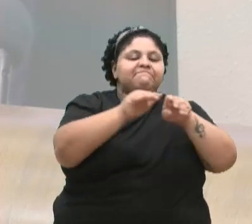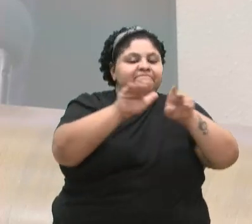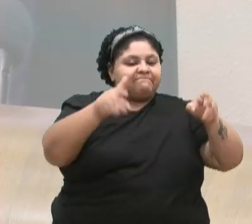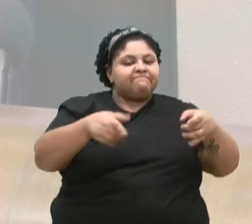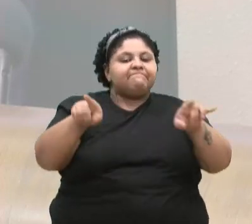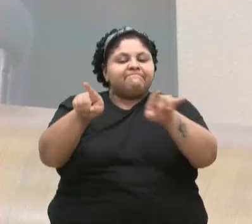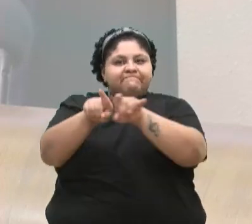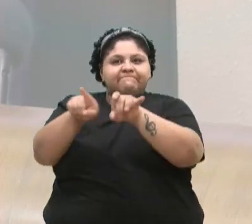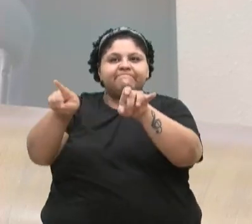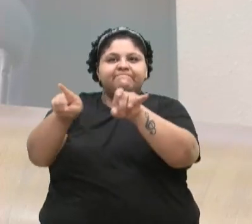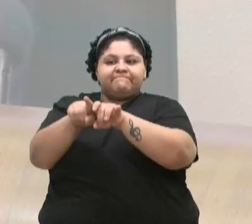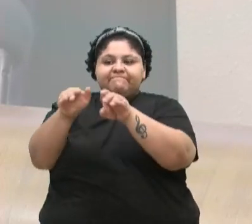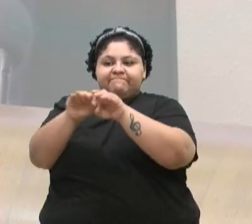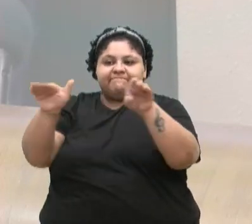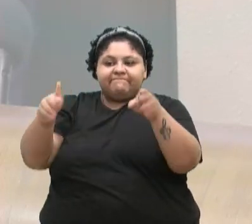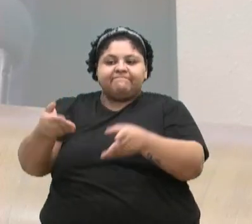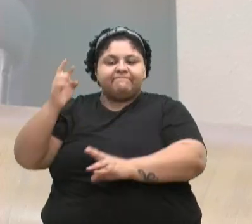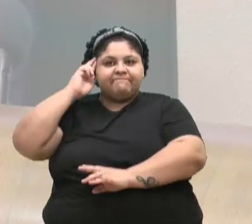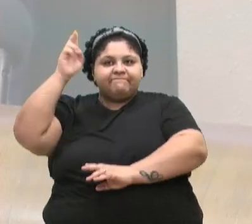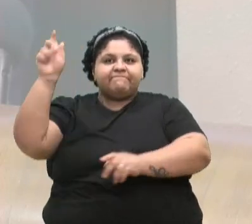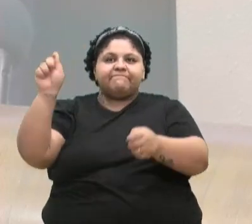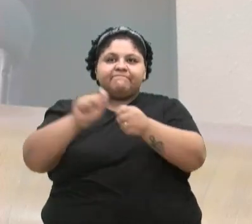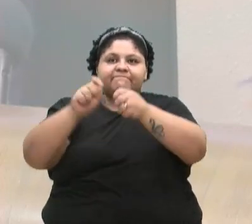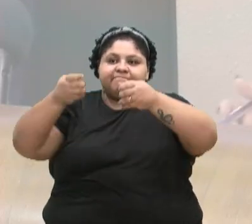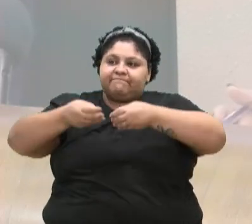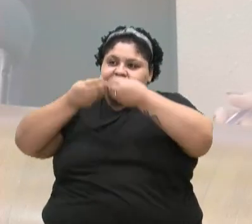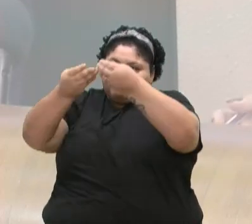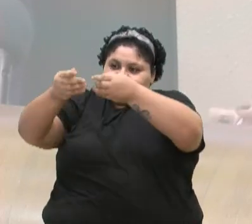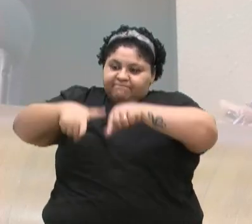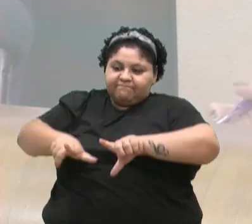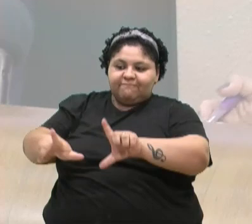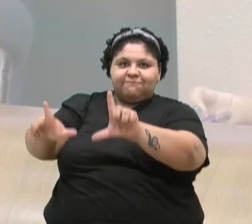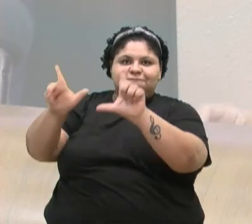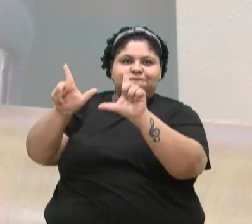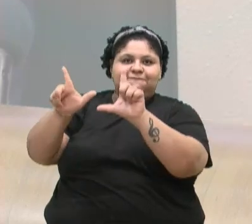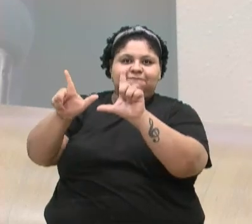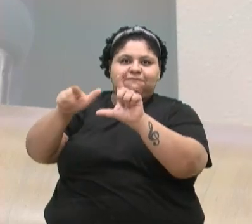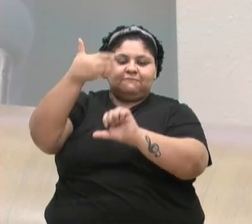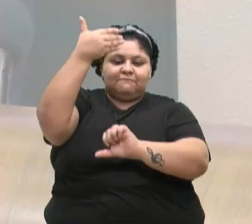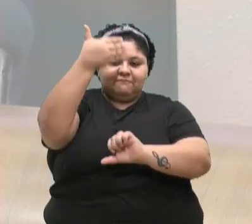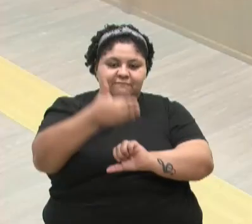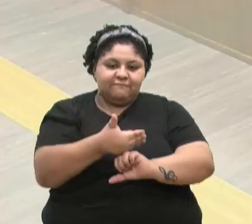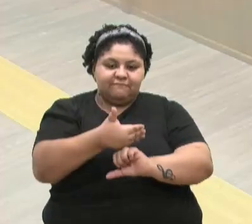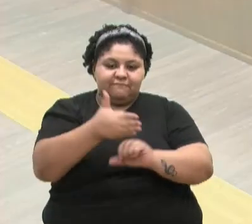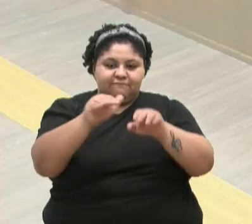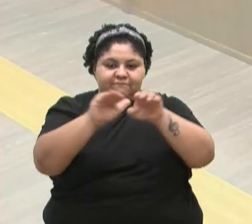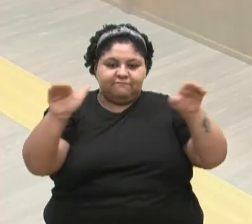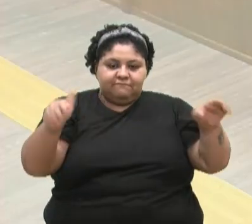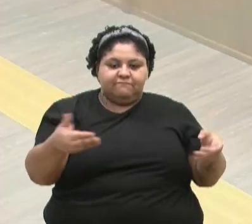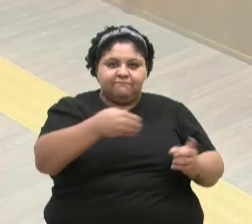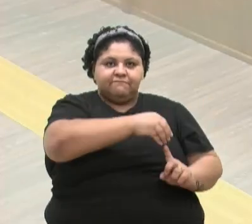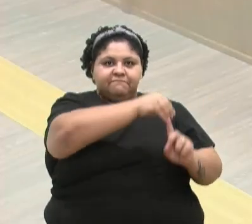os integrantes da mesa diretora para que façamos a entrega do certificado em frente à mesa principal.